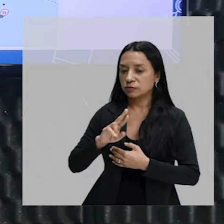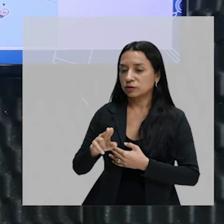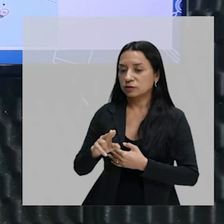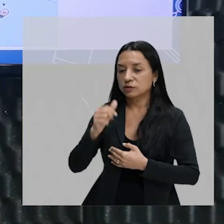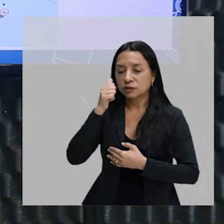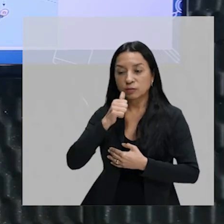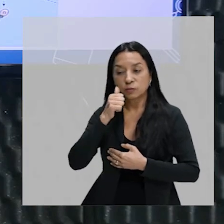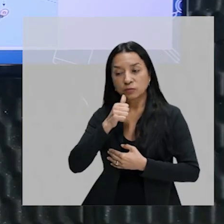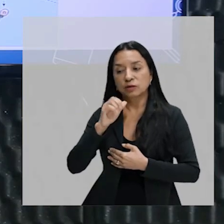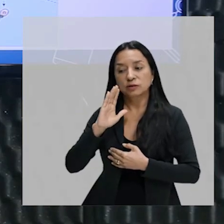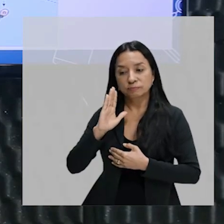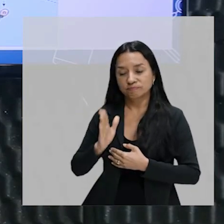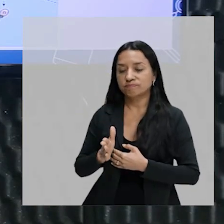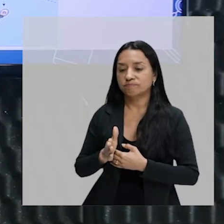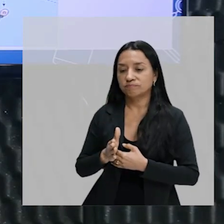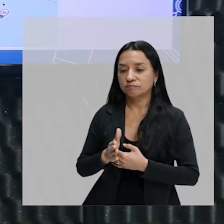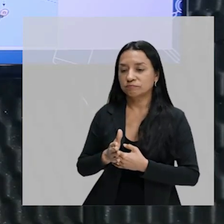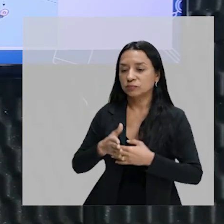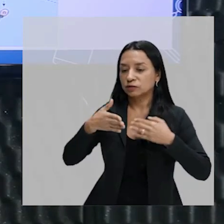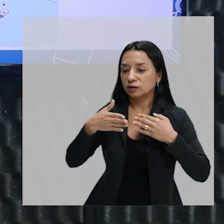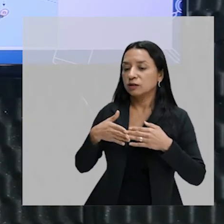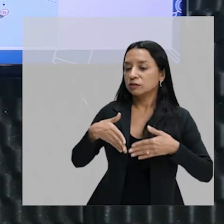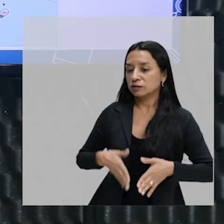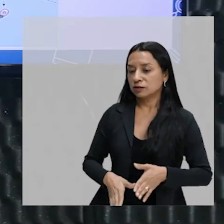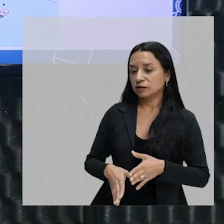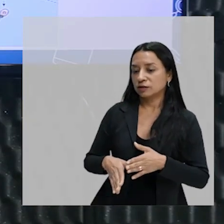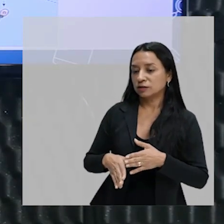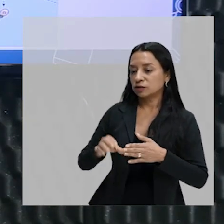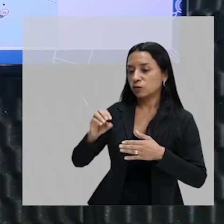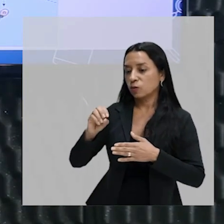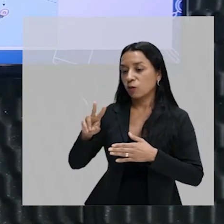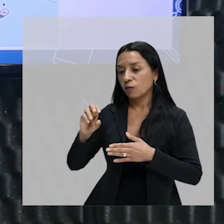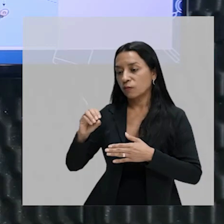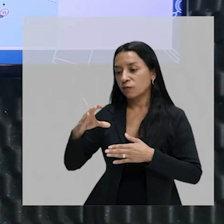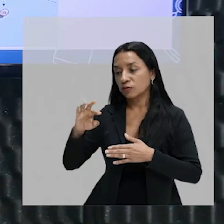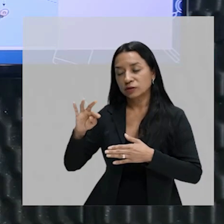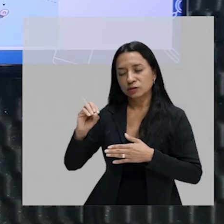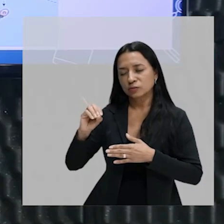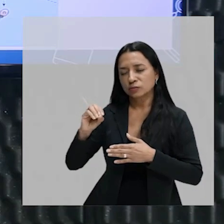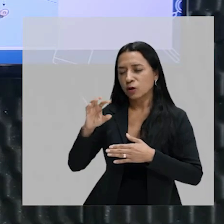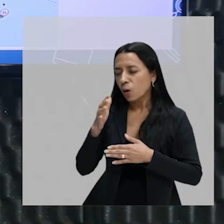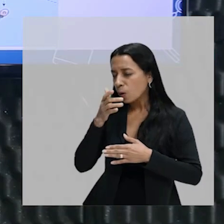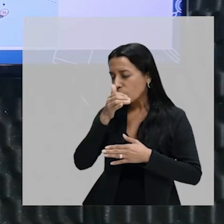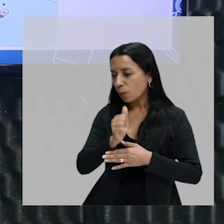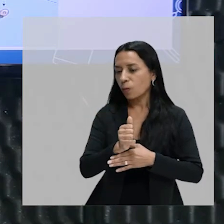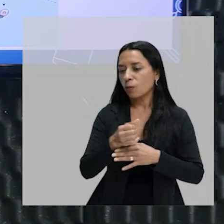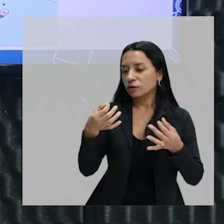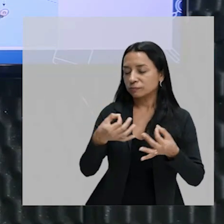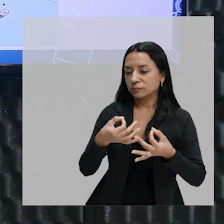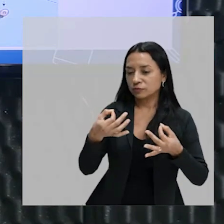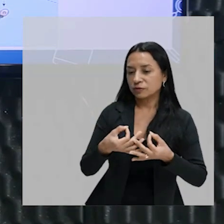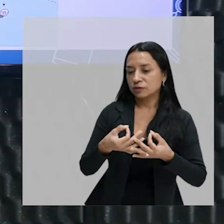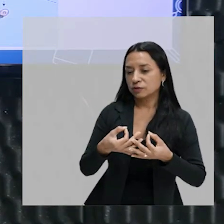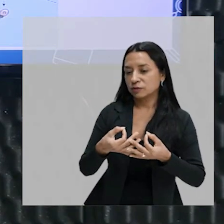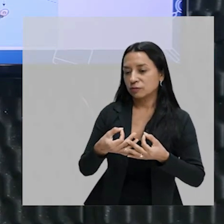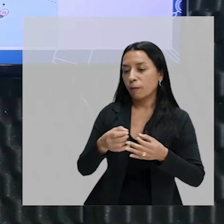já nasce com seus ovócitos já quase produzidos né só que durante o seu ciclo